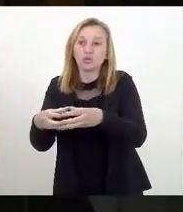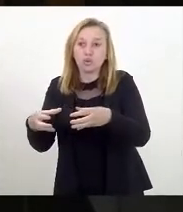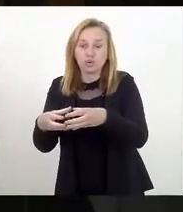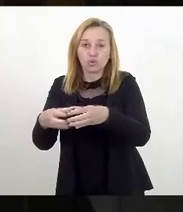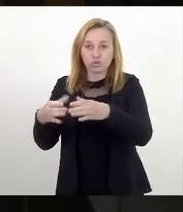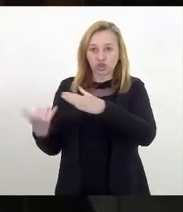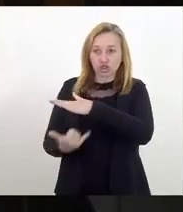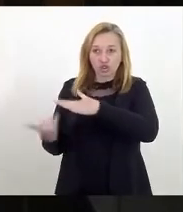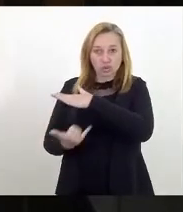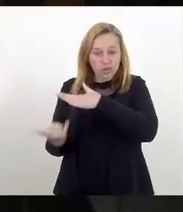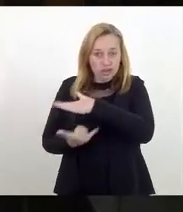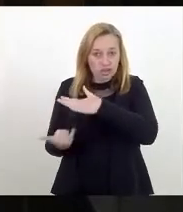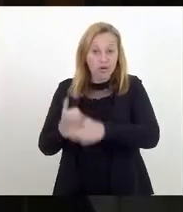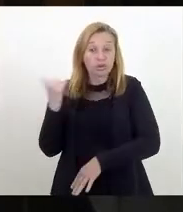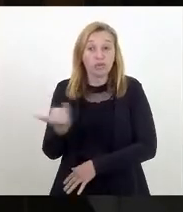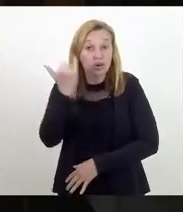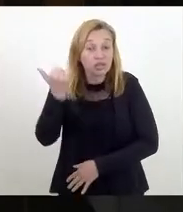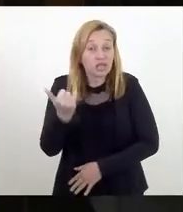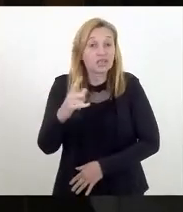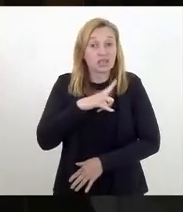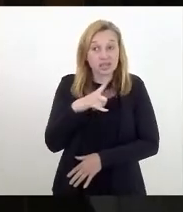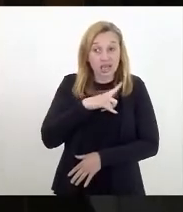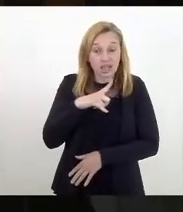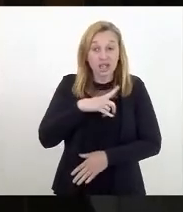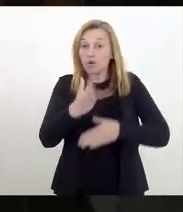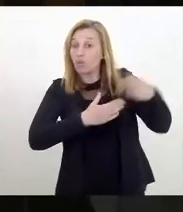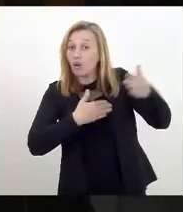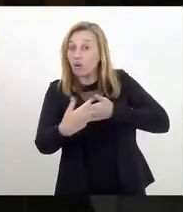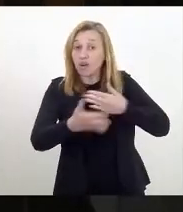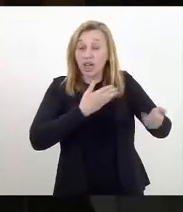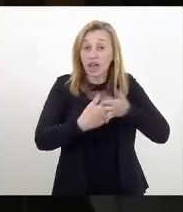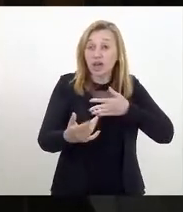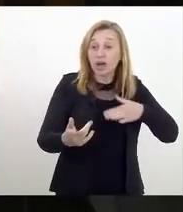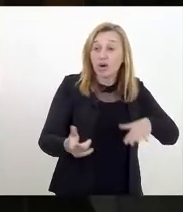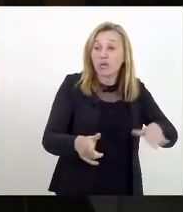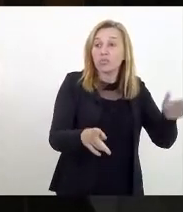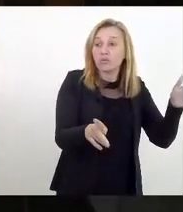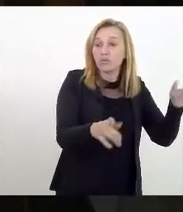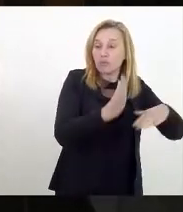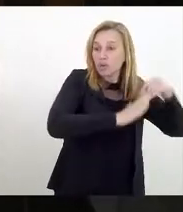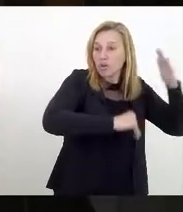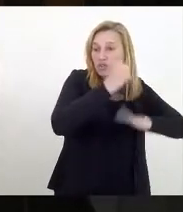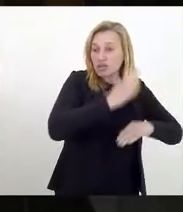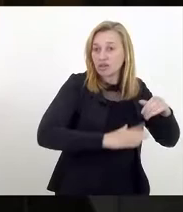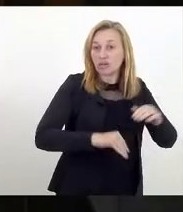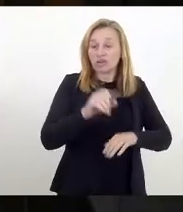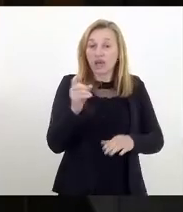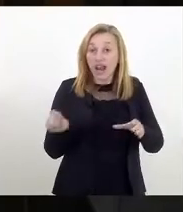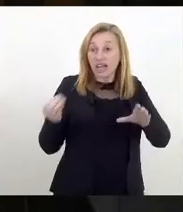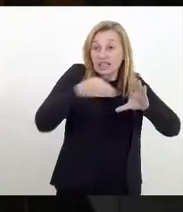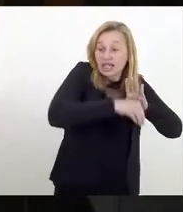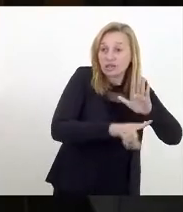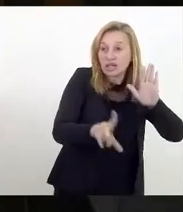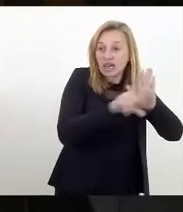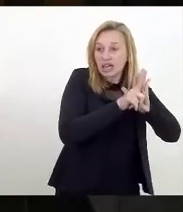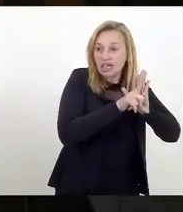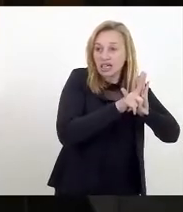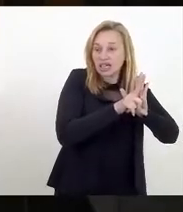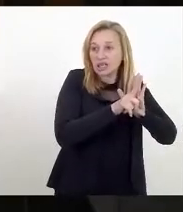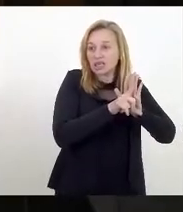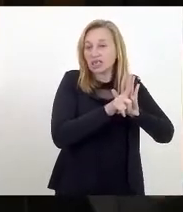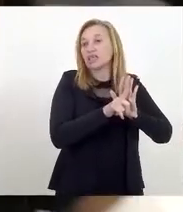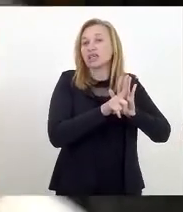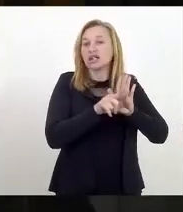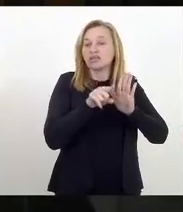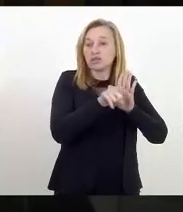instituição e qualquer outro profissional que está elencado na Constituição Federal como indispensáveis à justiça que